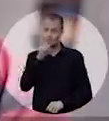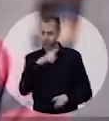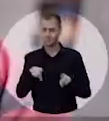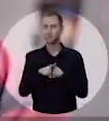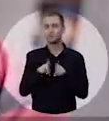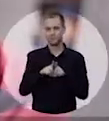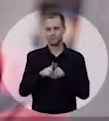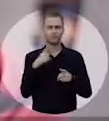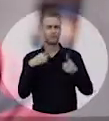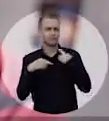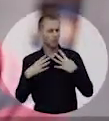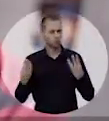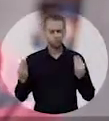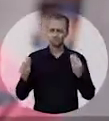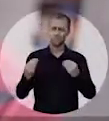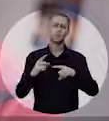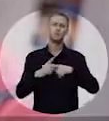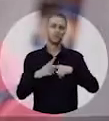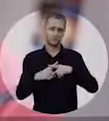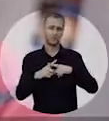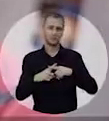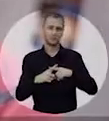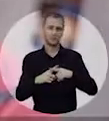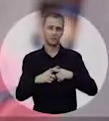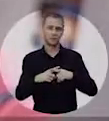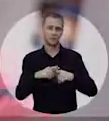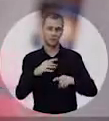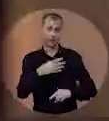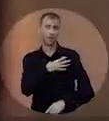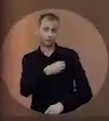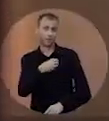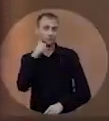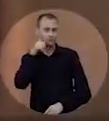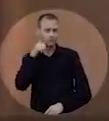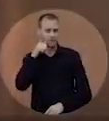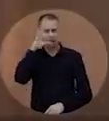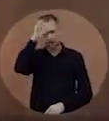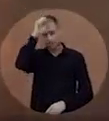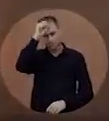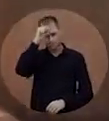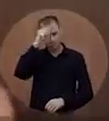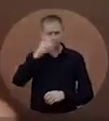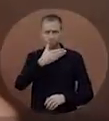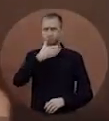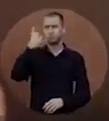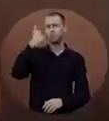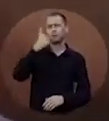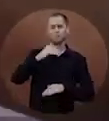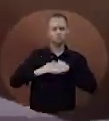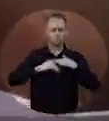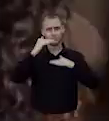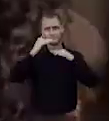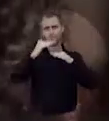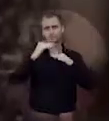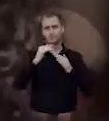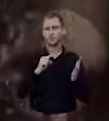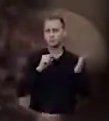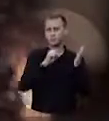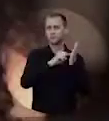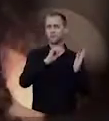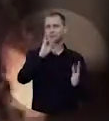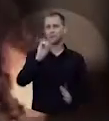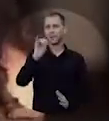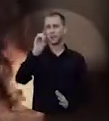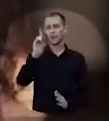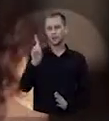eu gosto muito, porque também o aprendizado da minha filha melhorou bastante. A meta do IDEB era